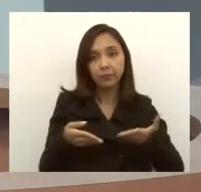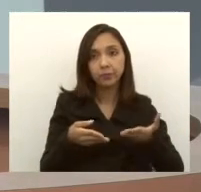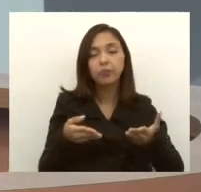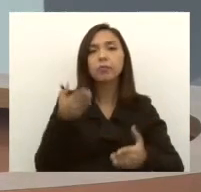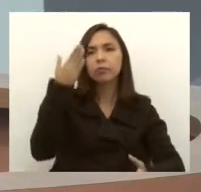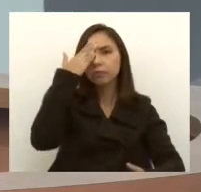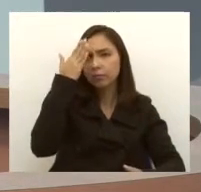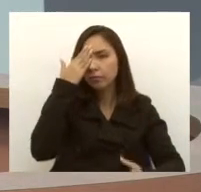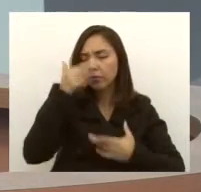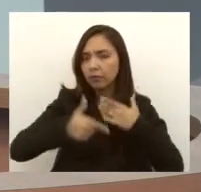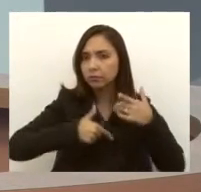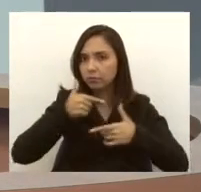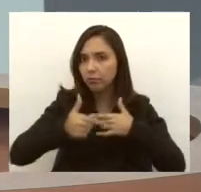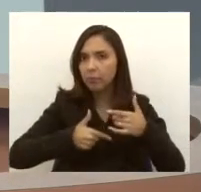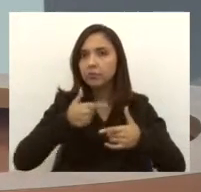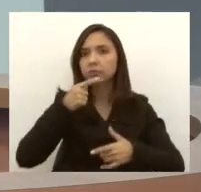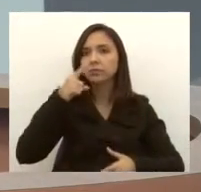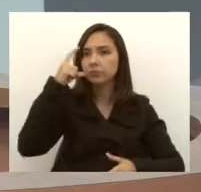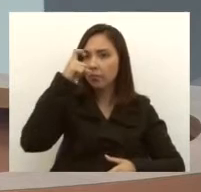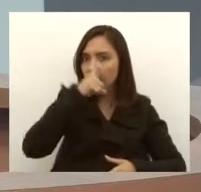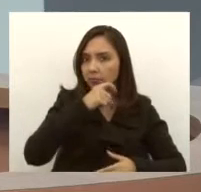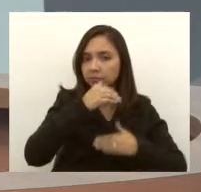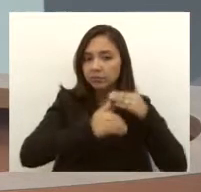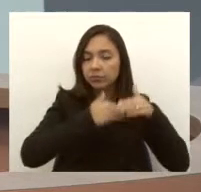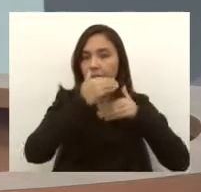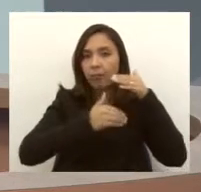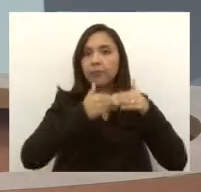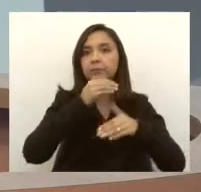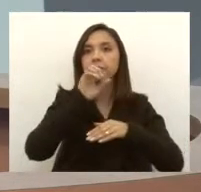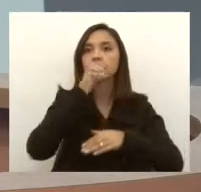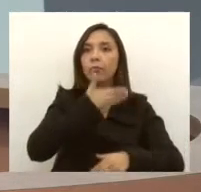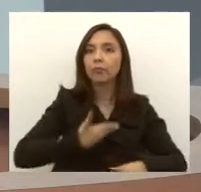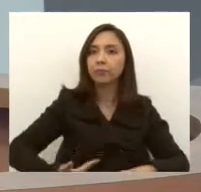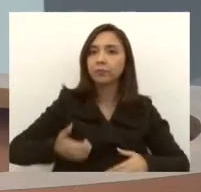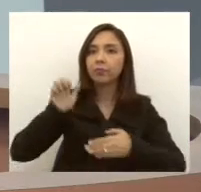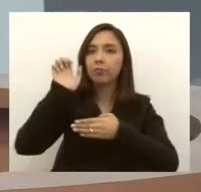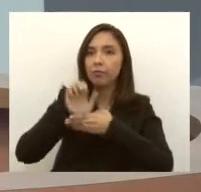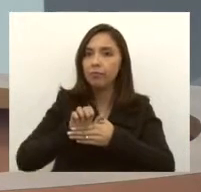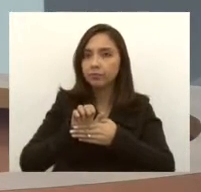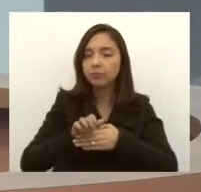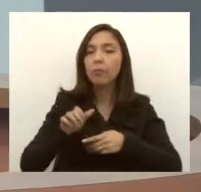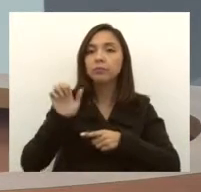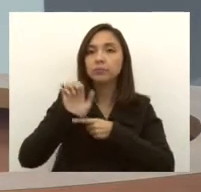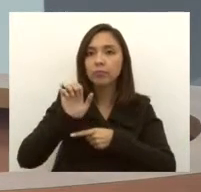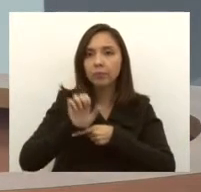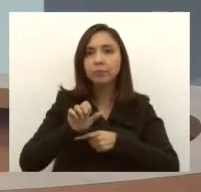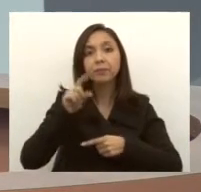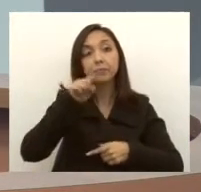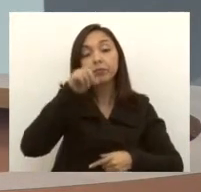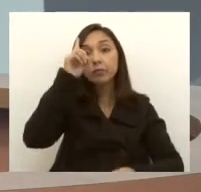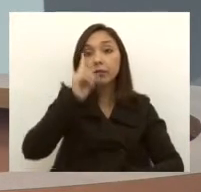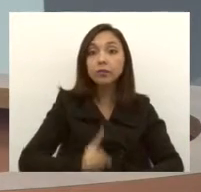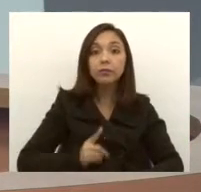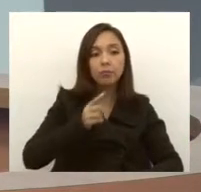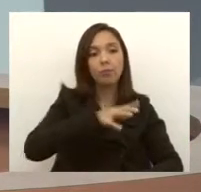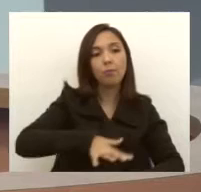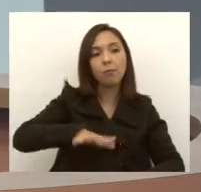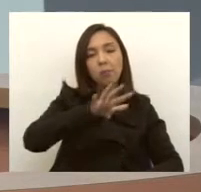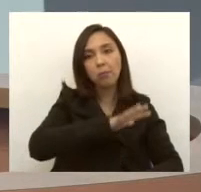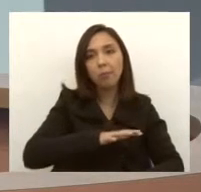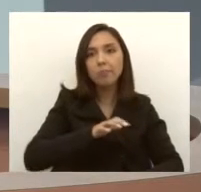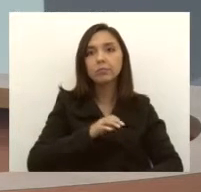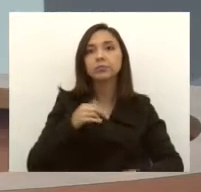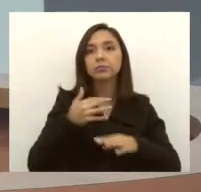sei o trabalho que desenvolve ao governo do estado buscando o que é de direito da cidade de